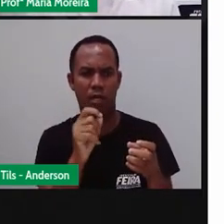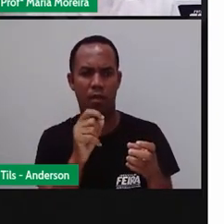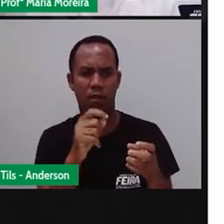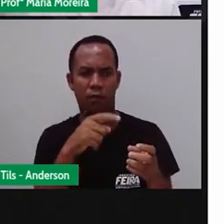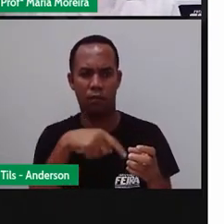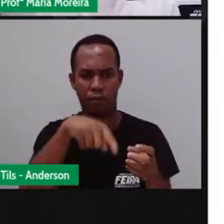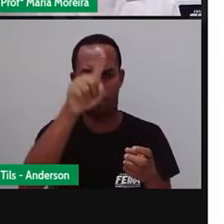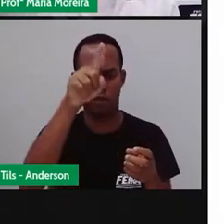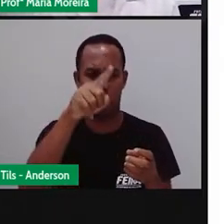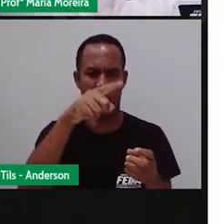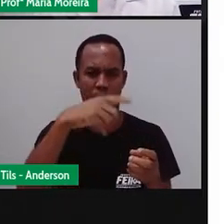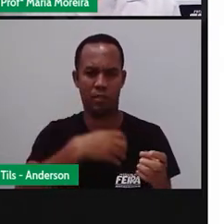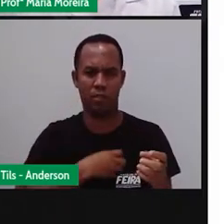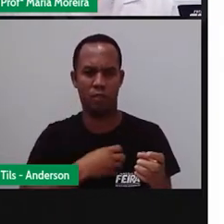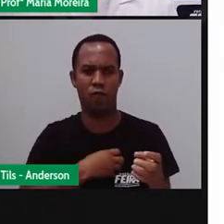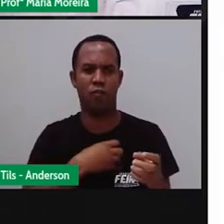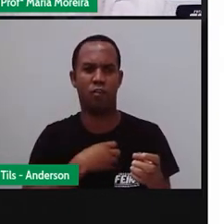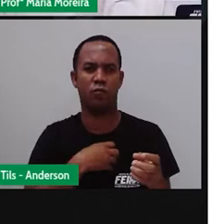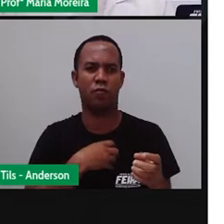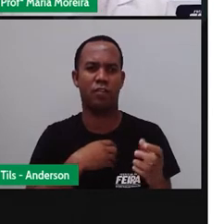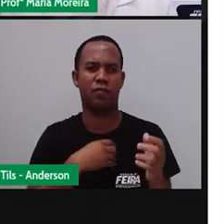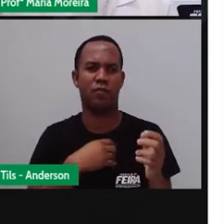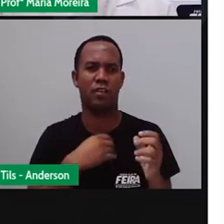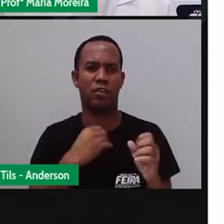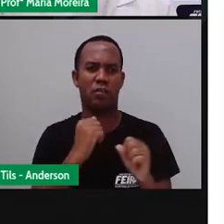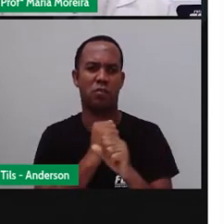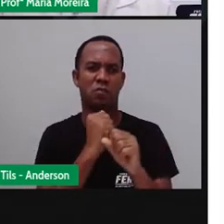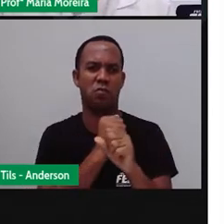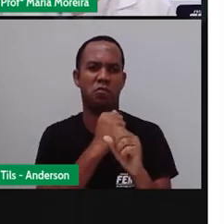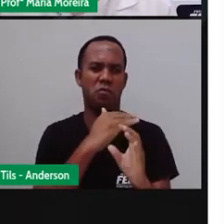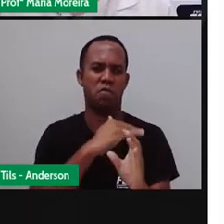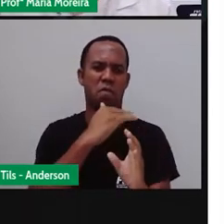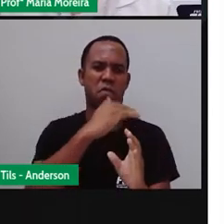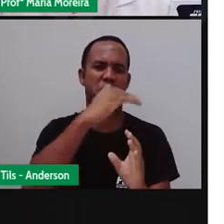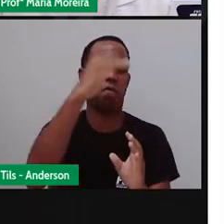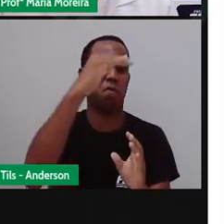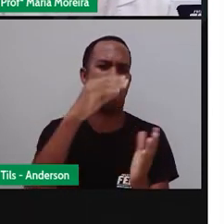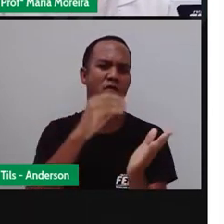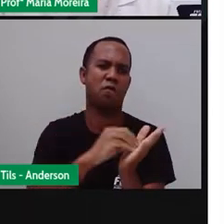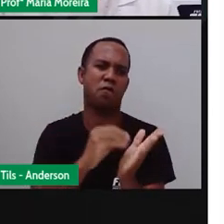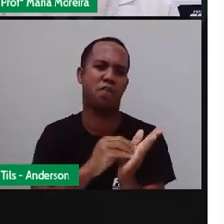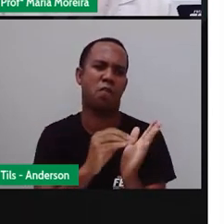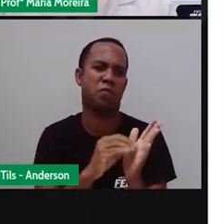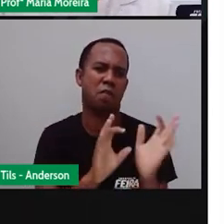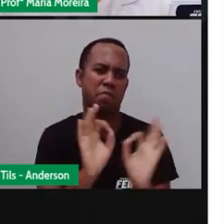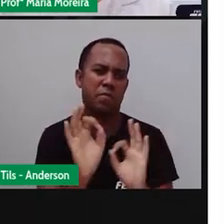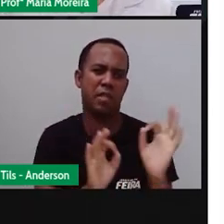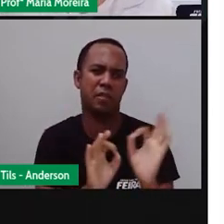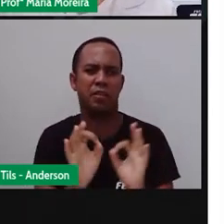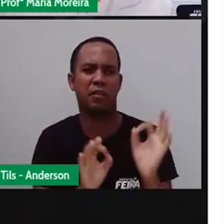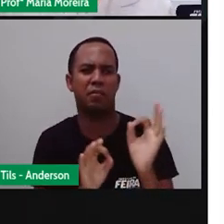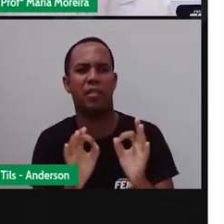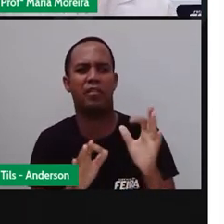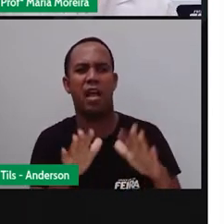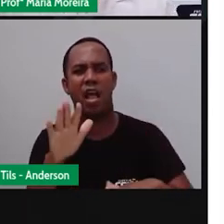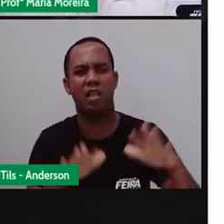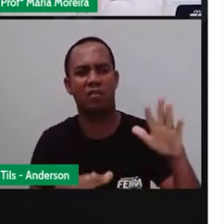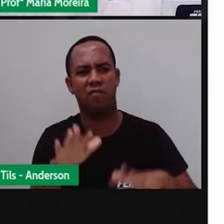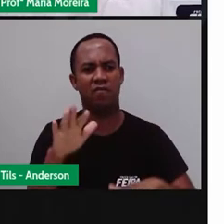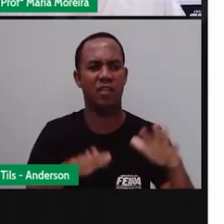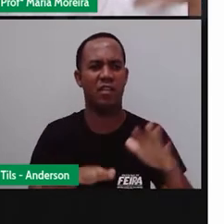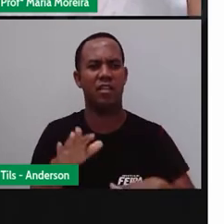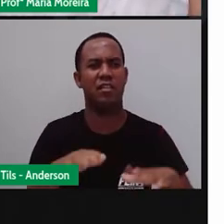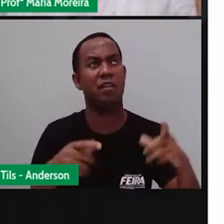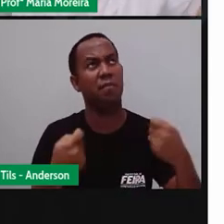são várias casas uma por cima da outra, é uma construção que é sem planejamento. E aí, às vezes, até na nossa própria casa, a